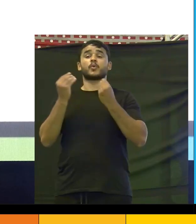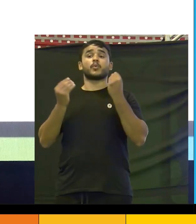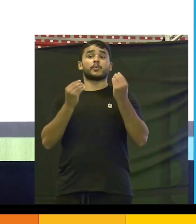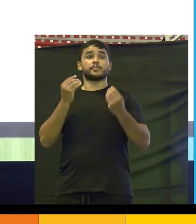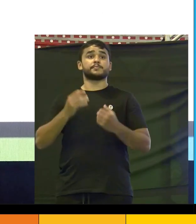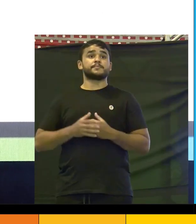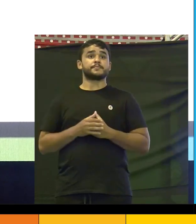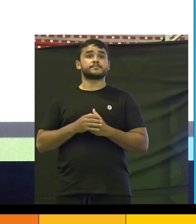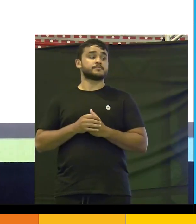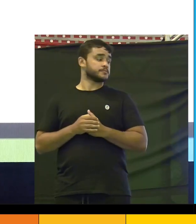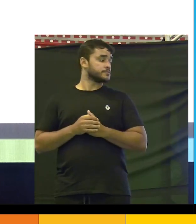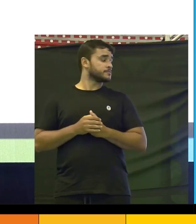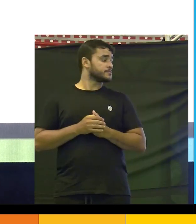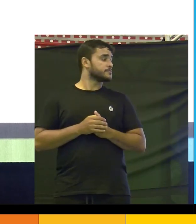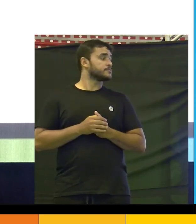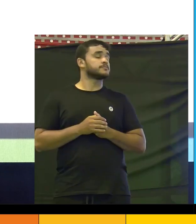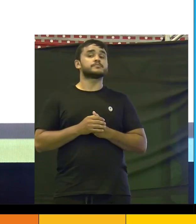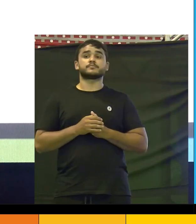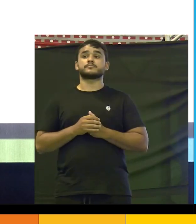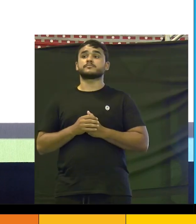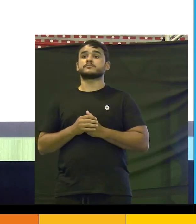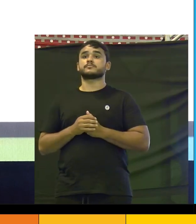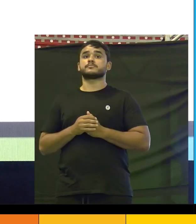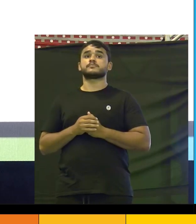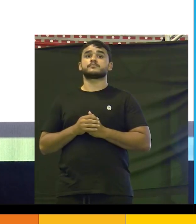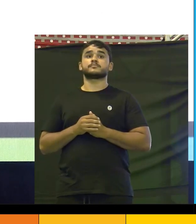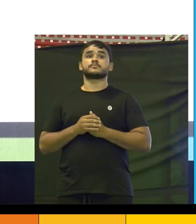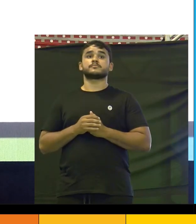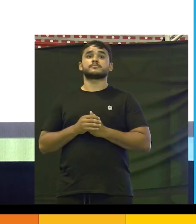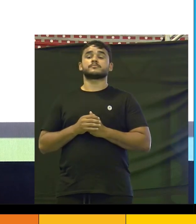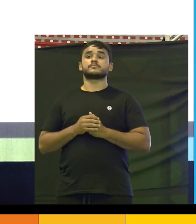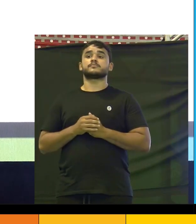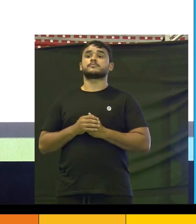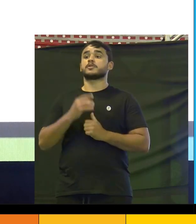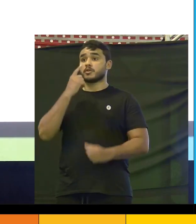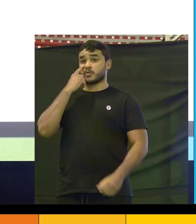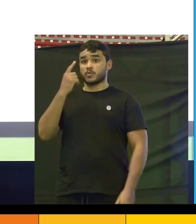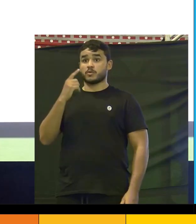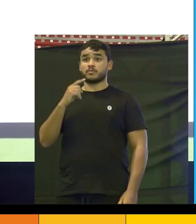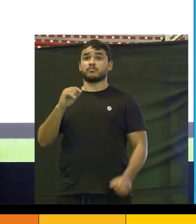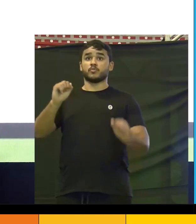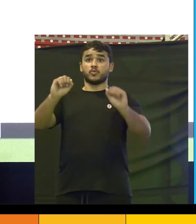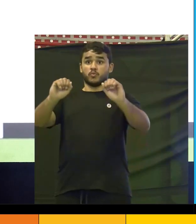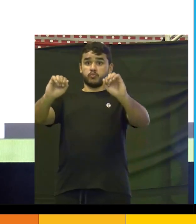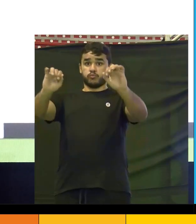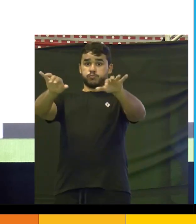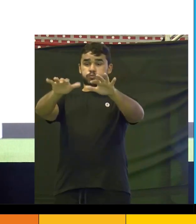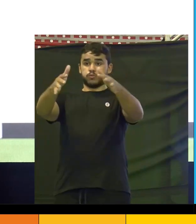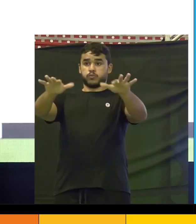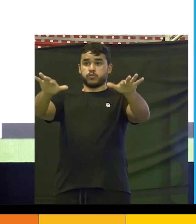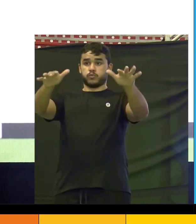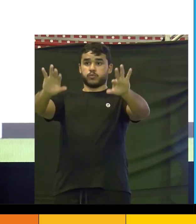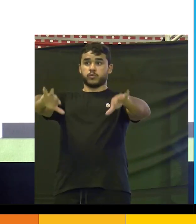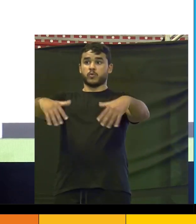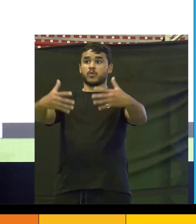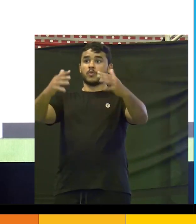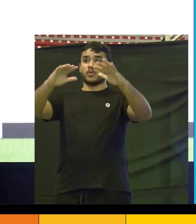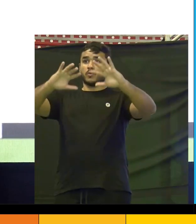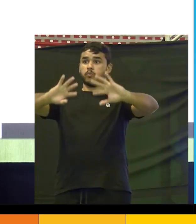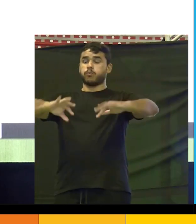ponto. À medida que o tsunami se aproxima, as águas se tornam o